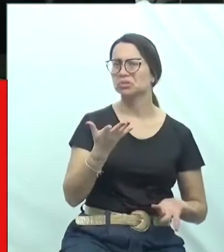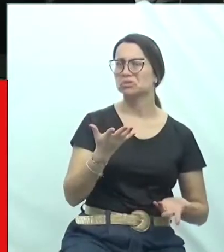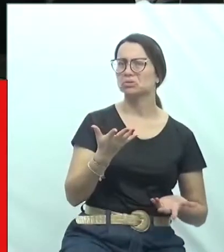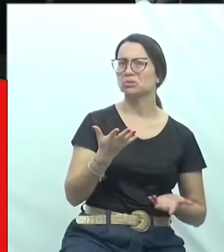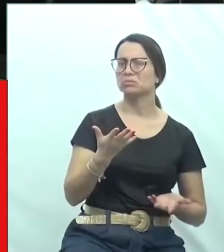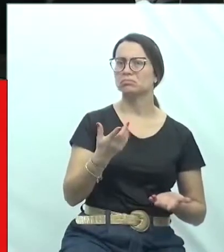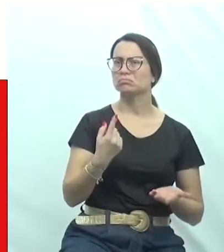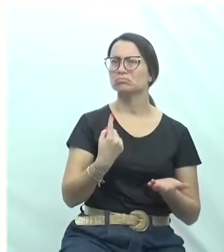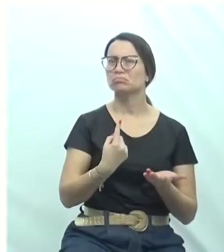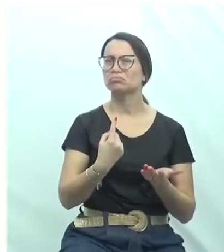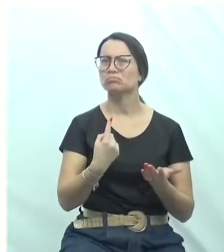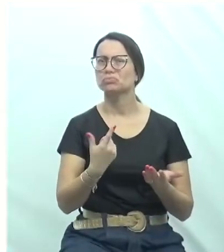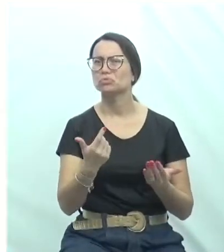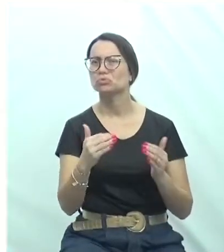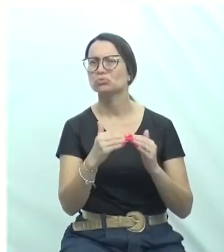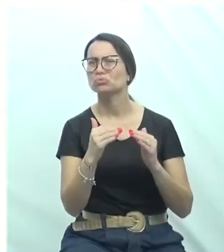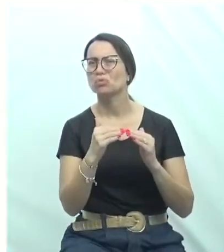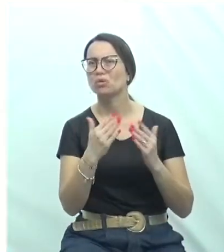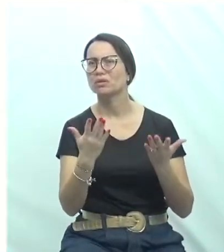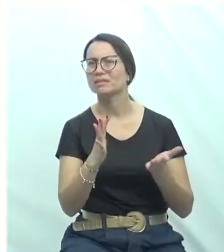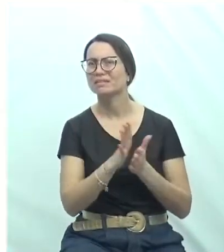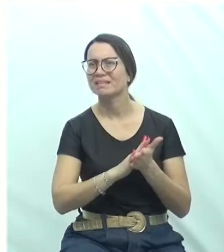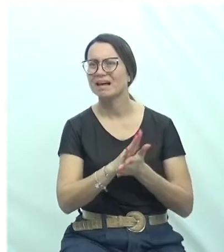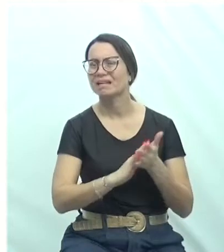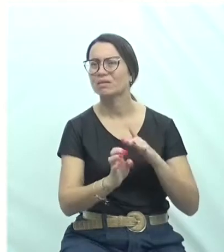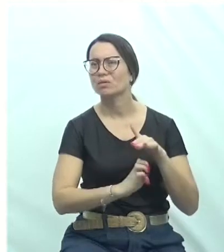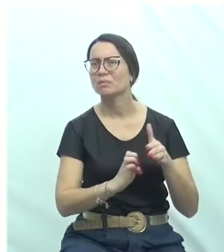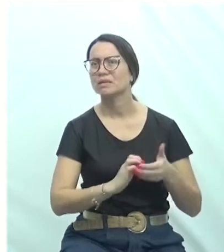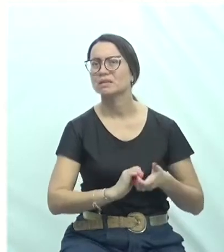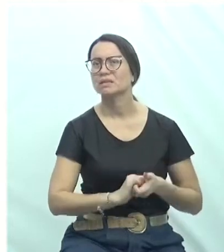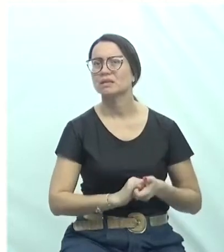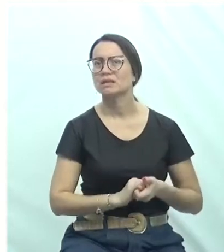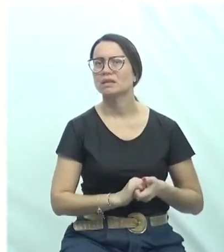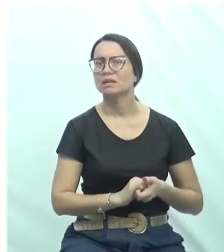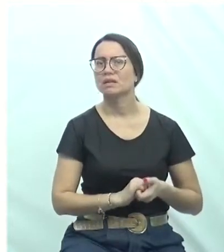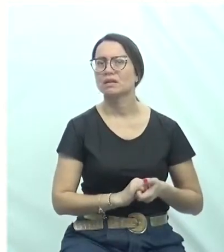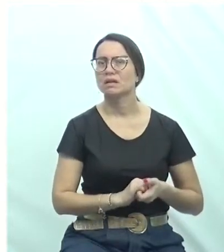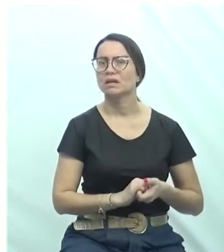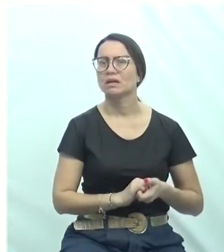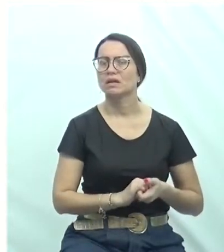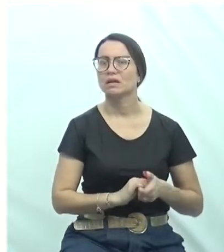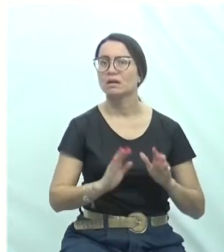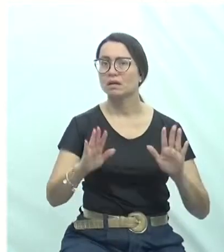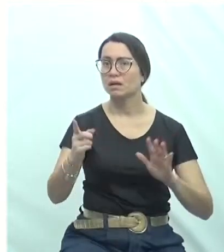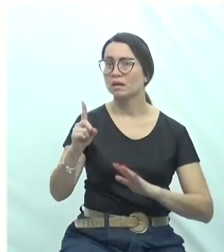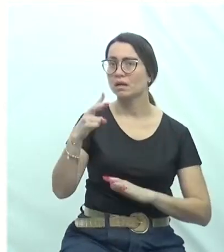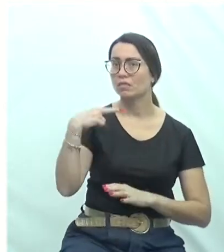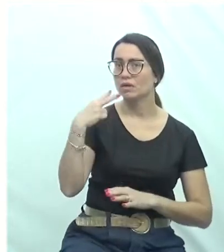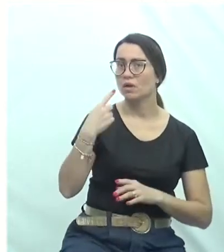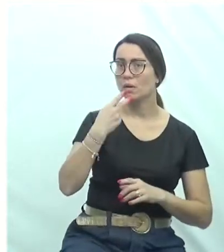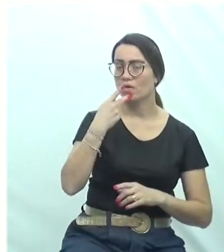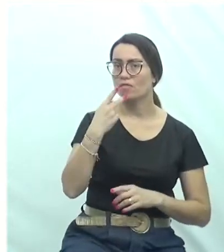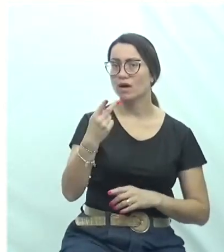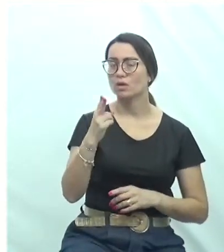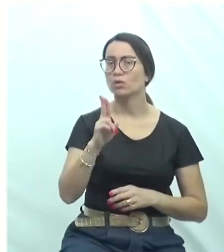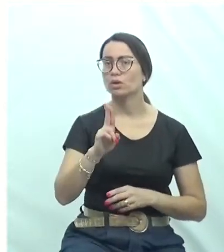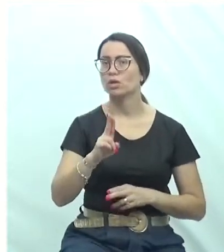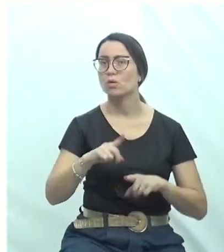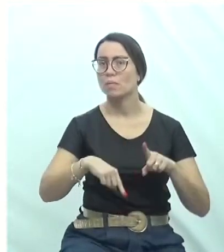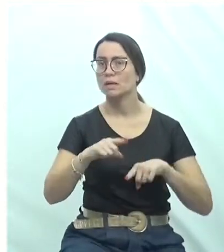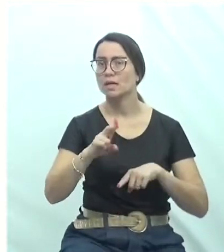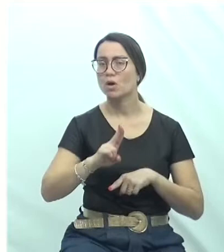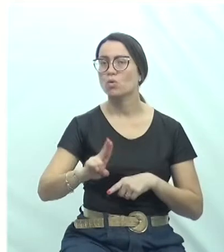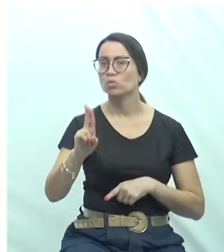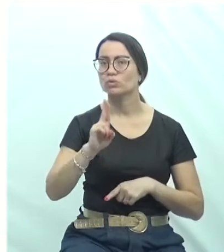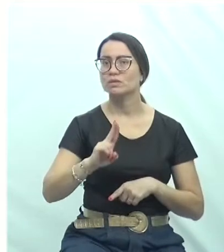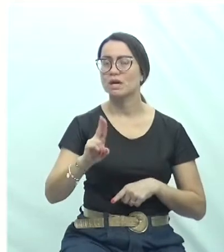tirei o que tinha. Só coloquei a válvula ali para fazer a pergunta para vocês, tá? Não, vereador, é porque eu digo que os equipamentos utilizados pela Casan, eles são